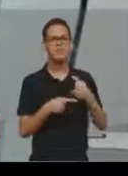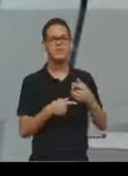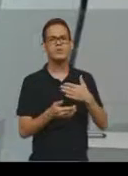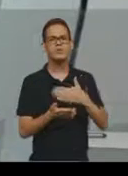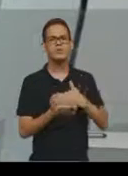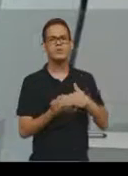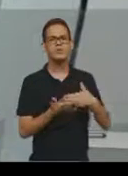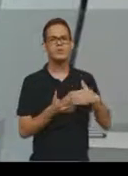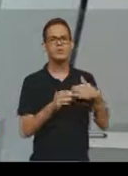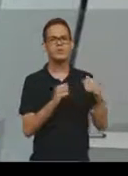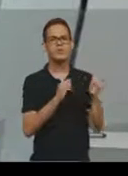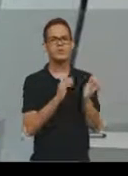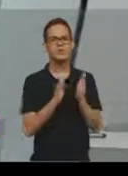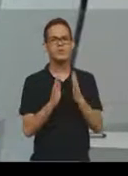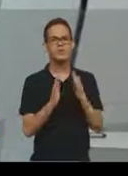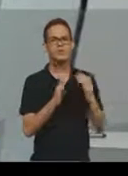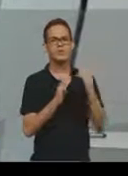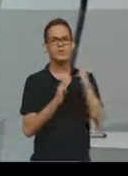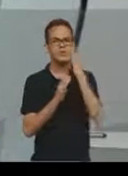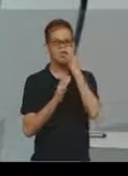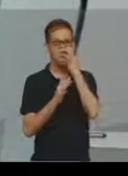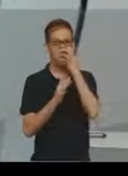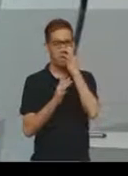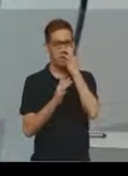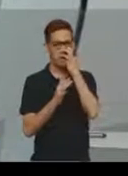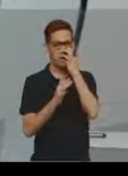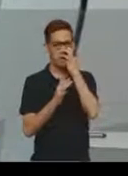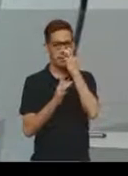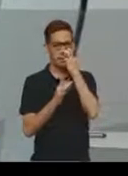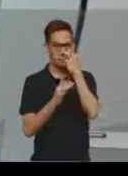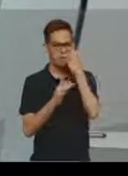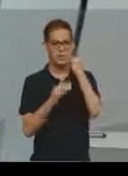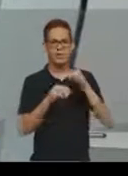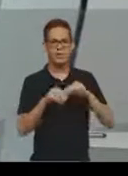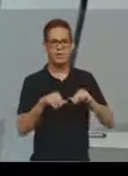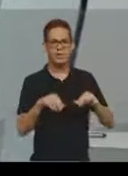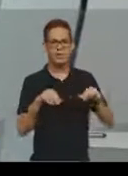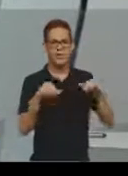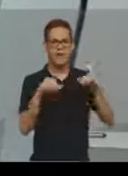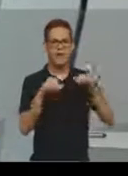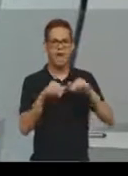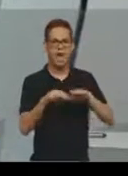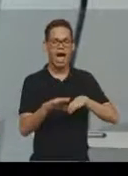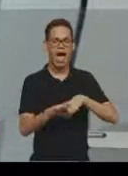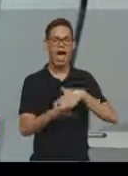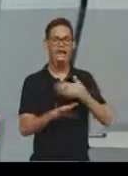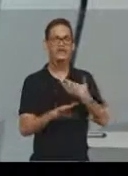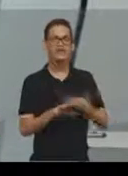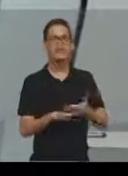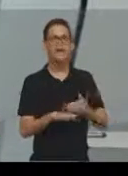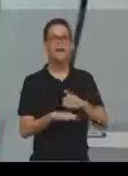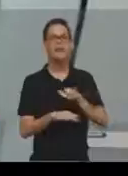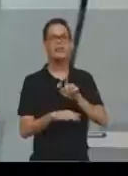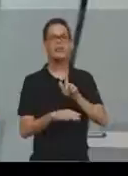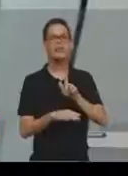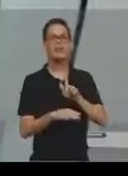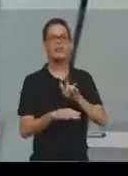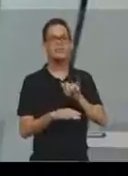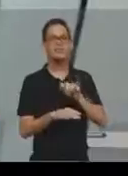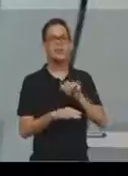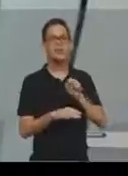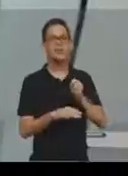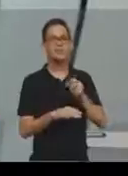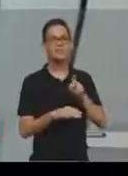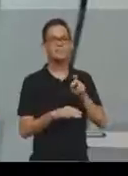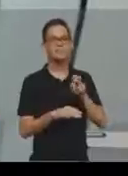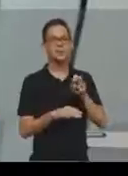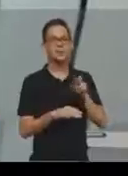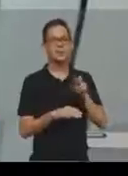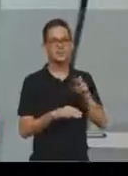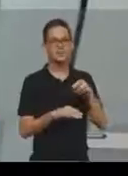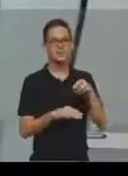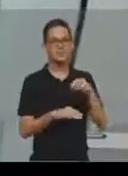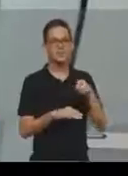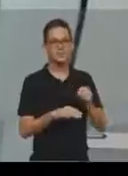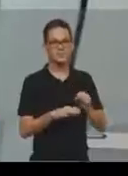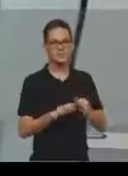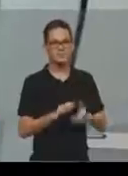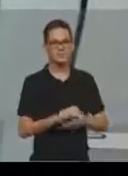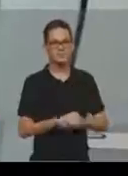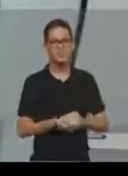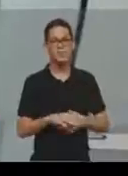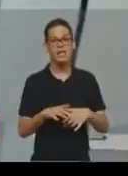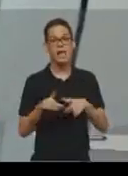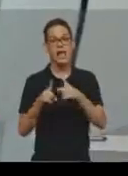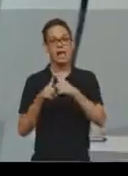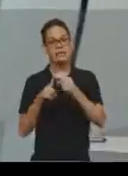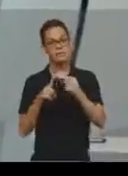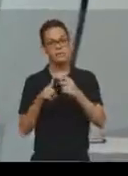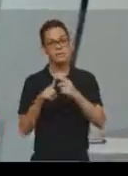mais o ambiente terrestre e até chegar nas gimnospermas, angiospermas. Bom, então as plantas avasculares,